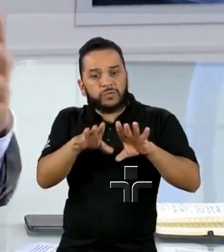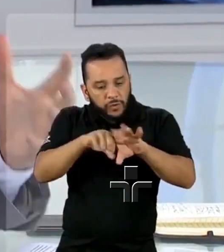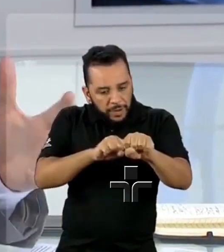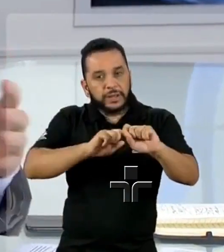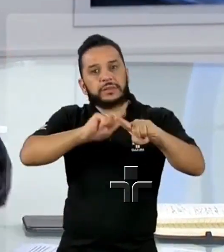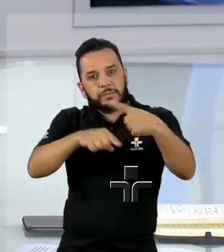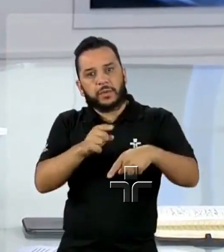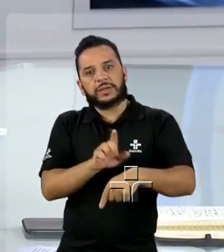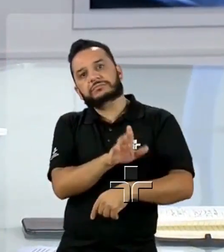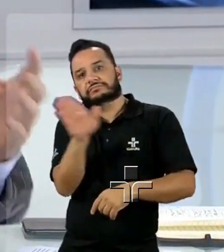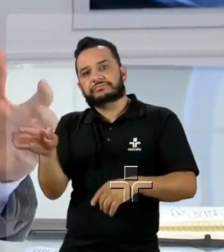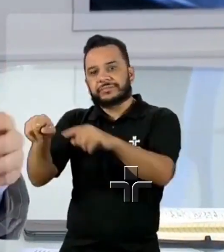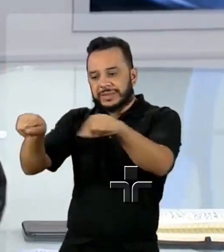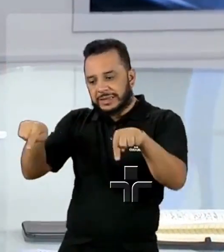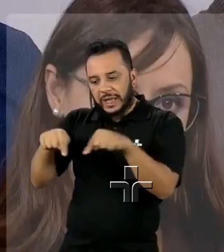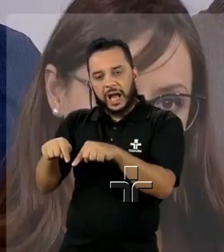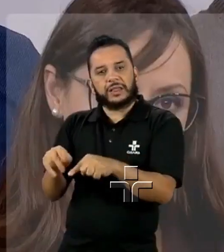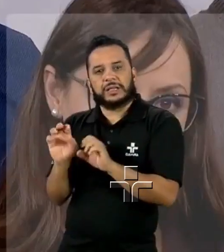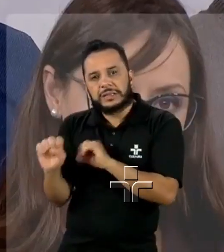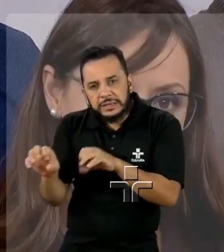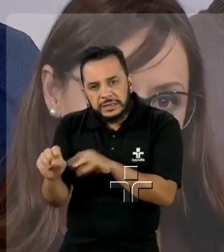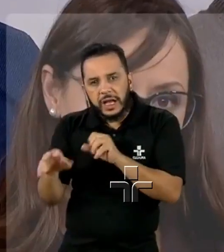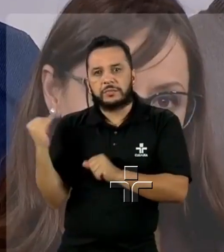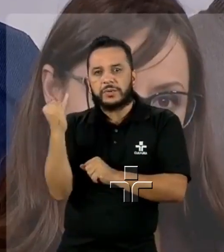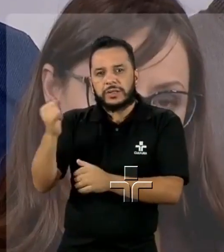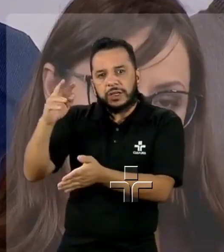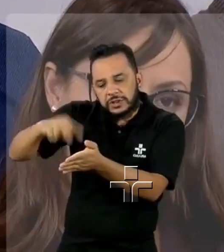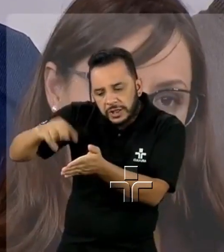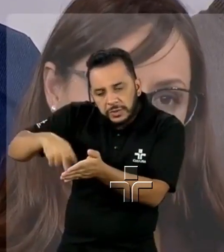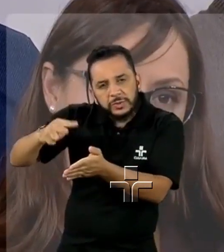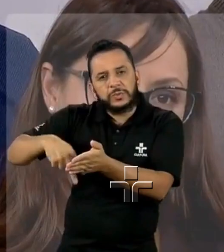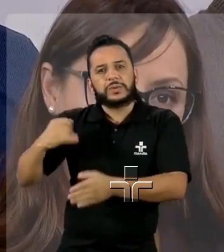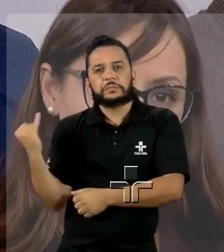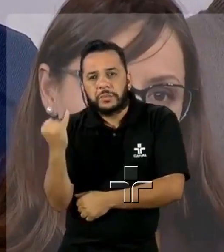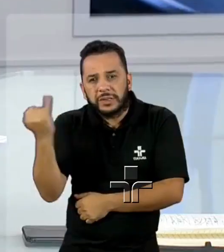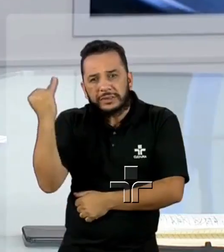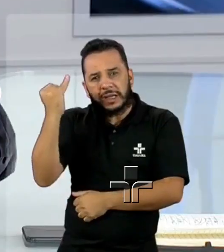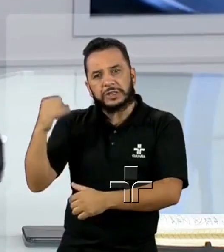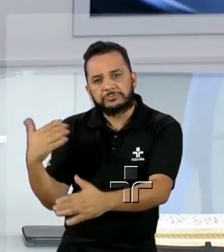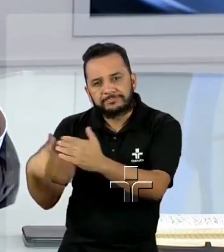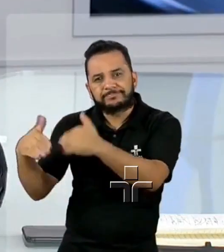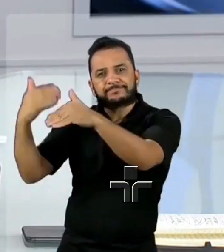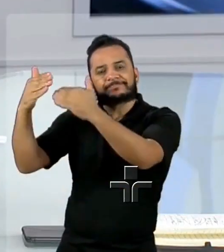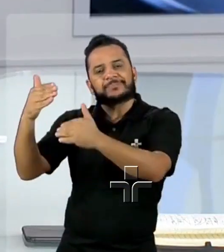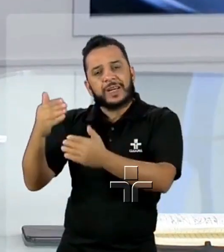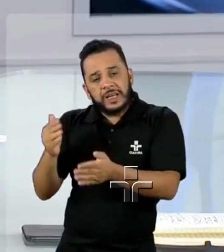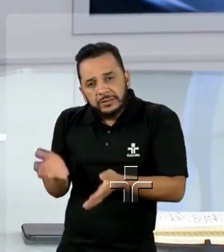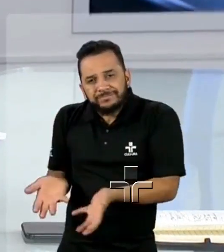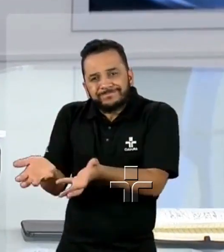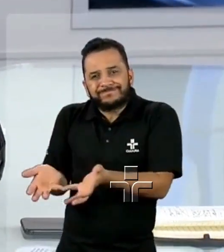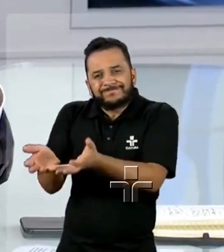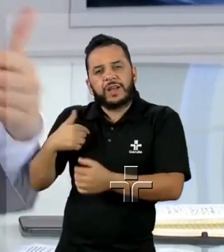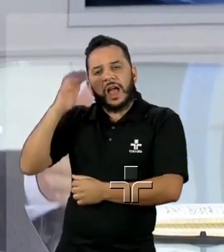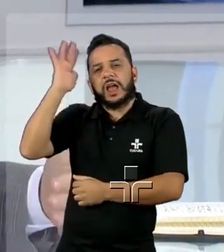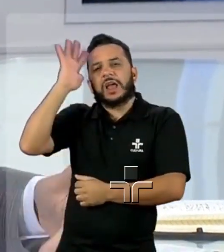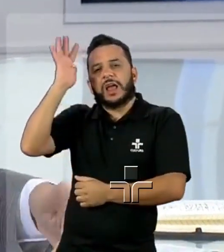mostrar o caminho da leitura, a importância da leitura, a importância do desenvolvimento, da reflexão, né, isso